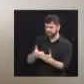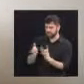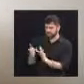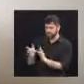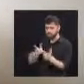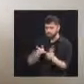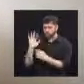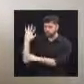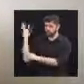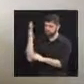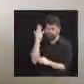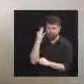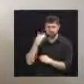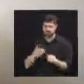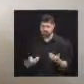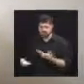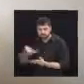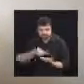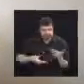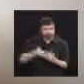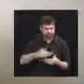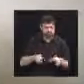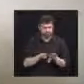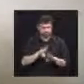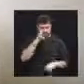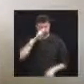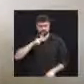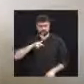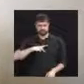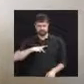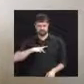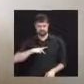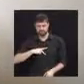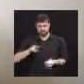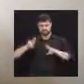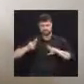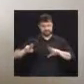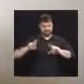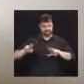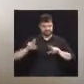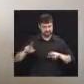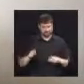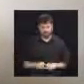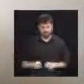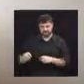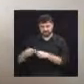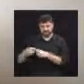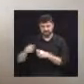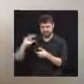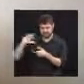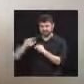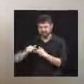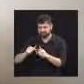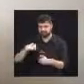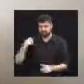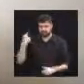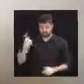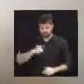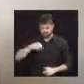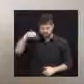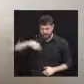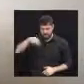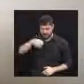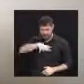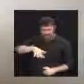natureza, com os outros seres humanos e com ele mesmo. Esse é o grande diferencial. O grande diferencial, que nós,